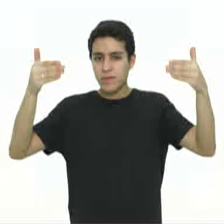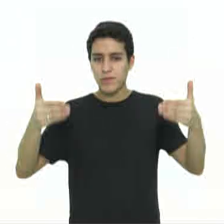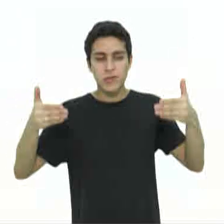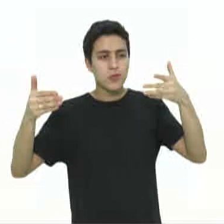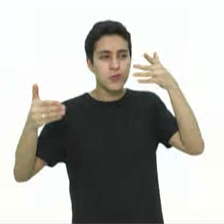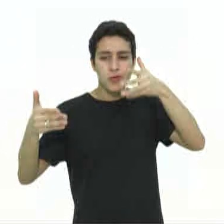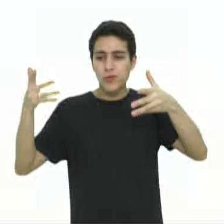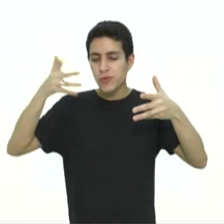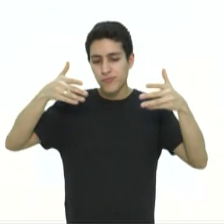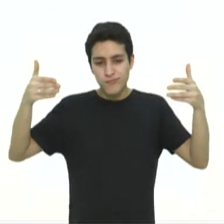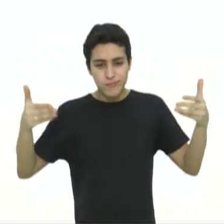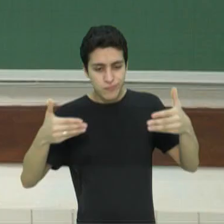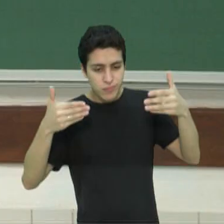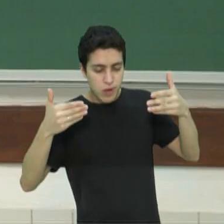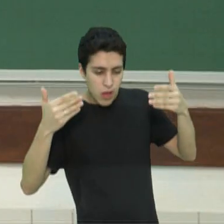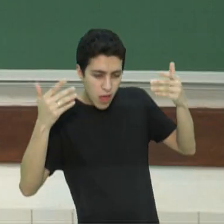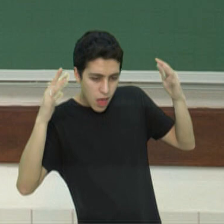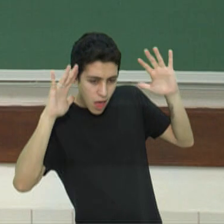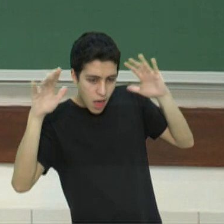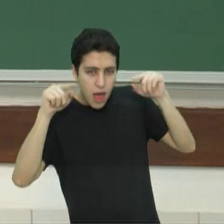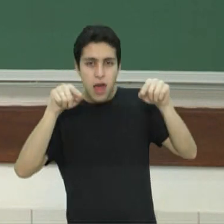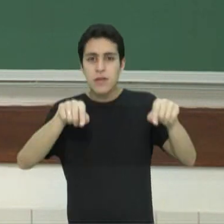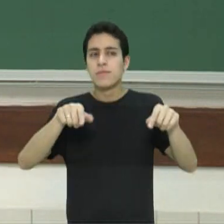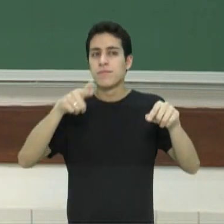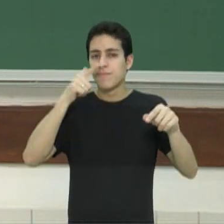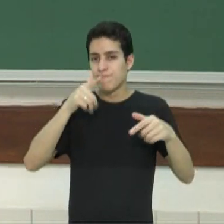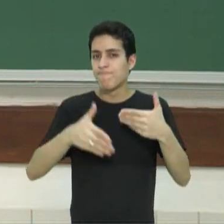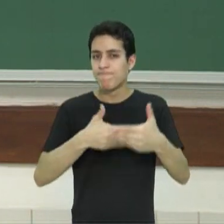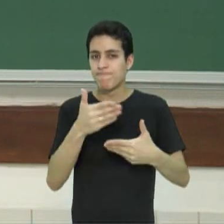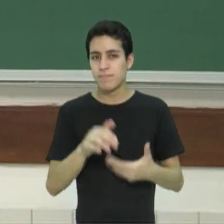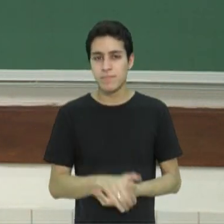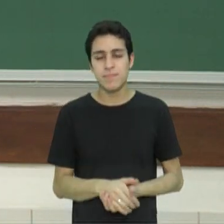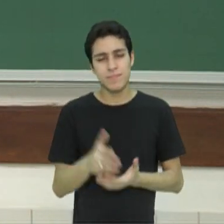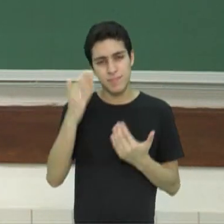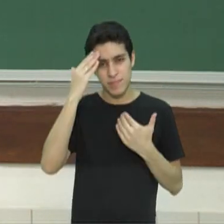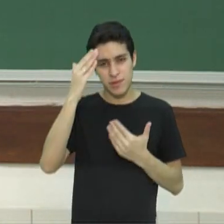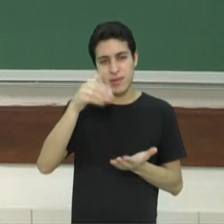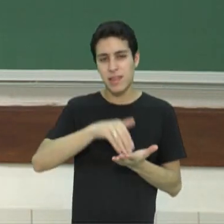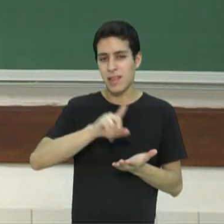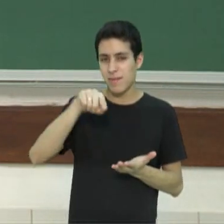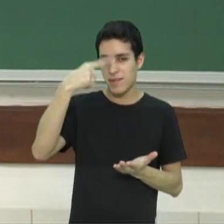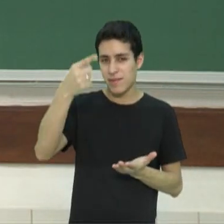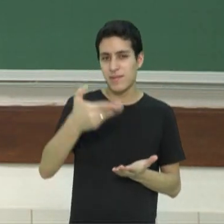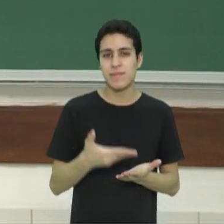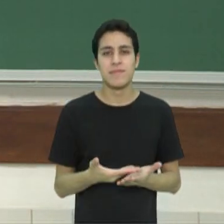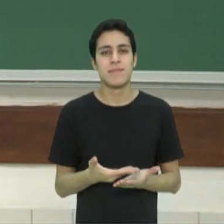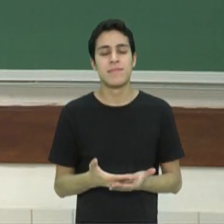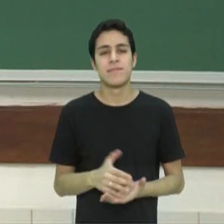discursos. Pessoal, muito obrigado e até a próxima.